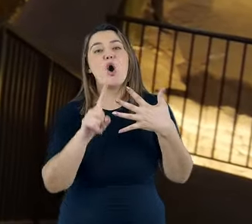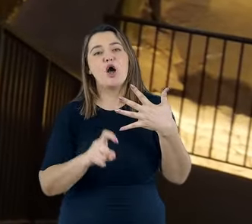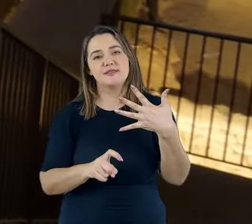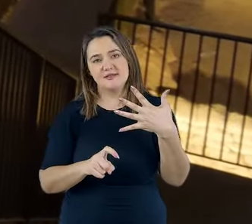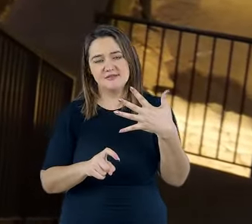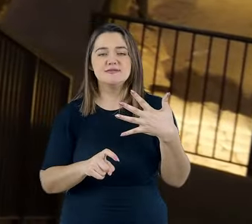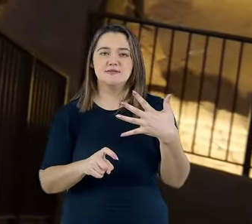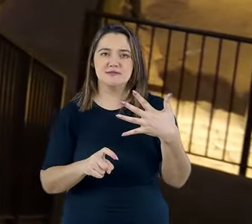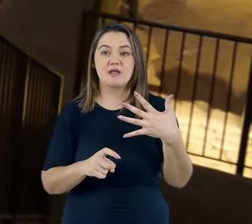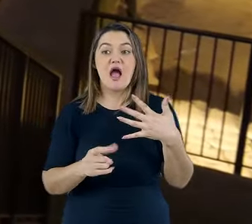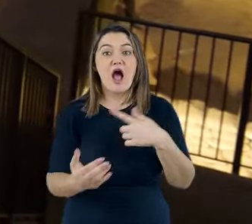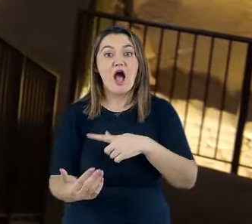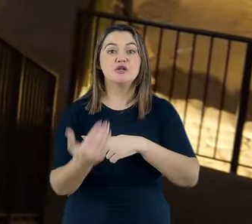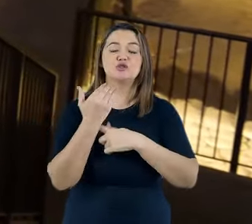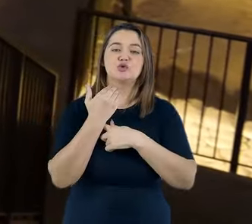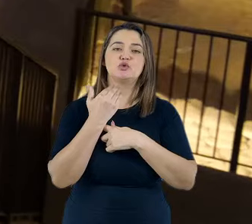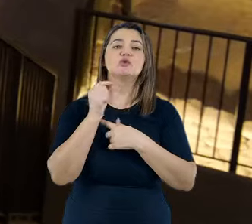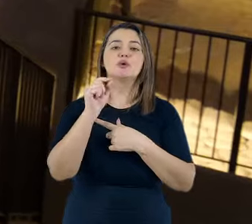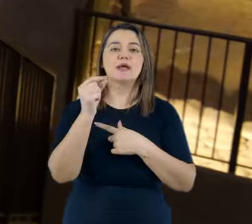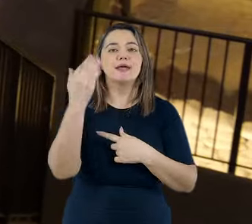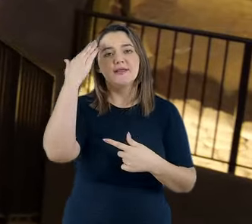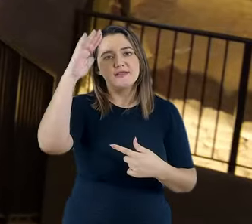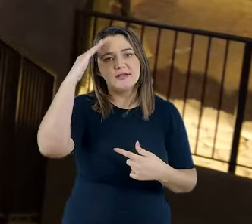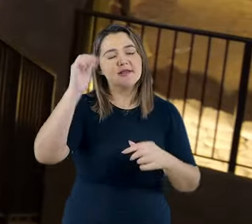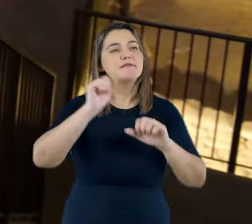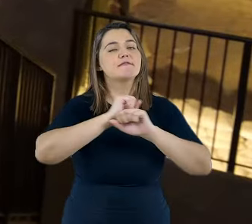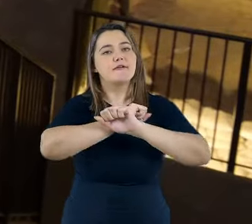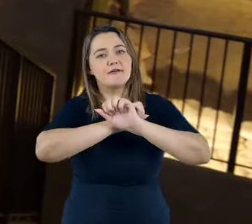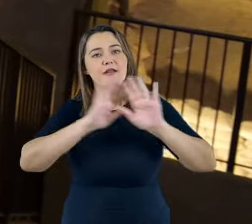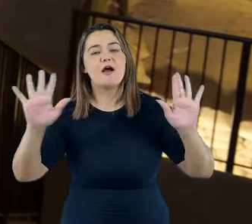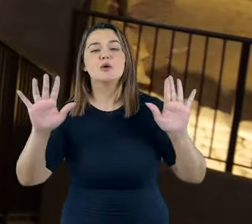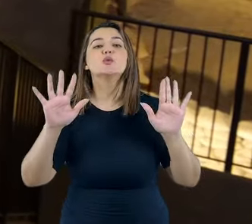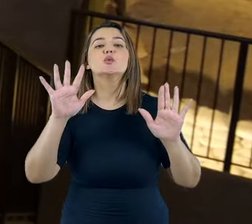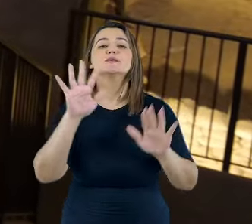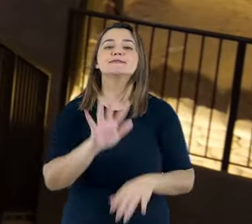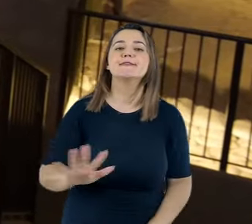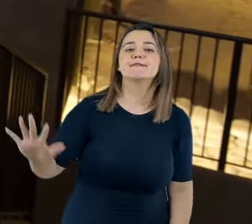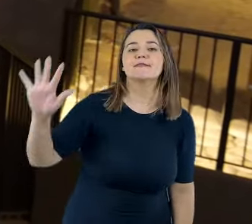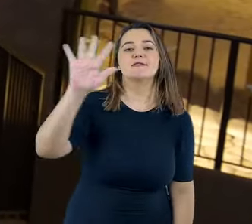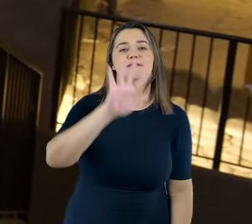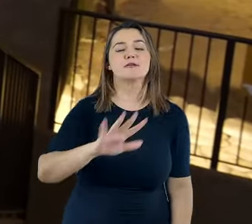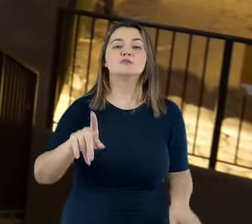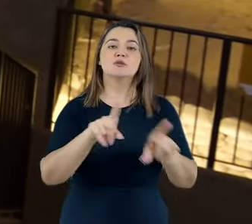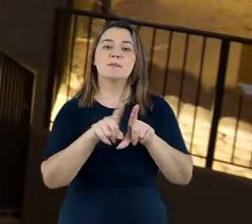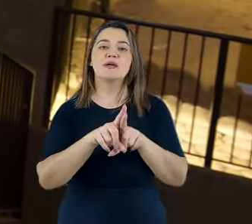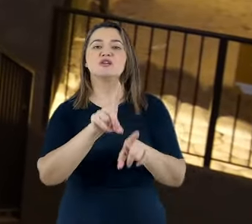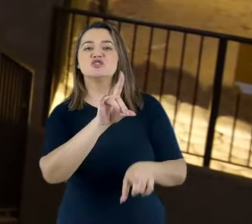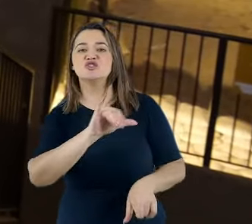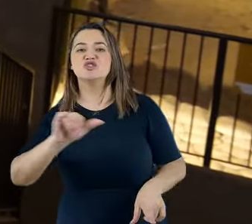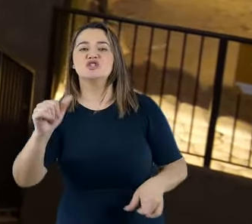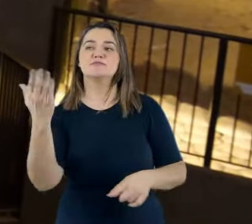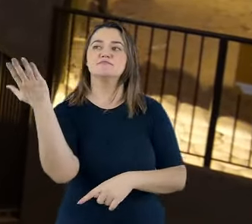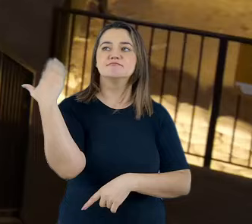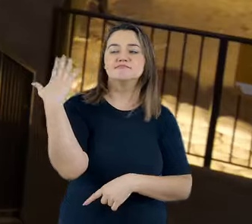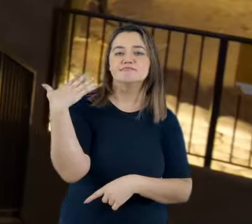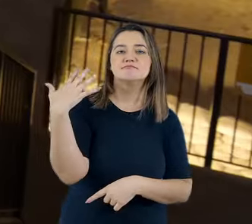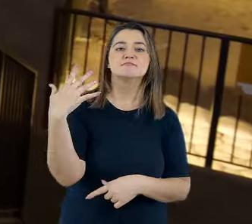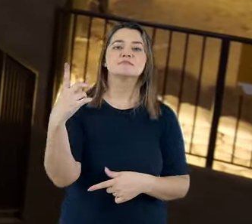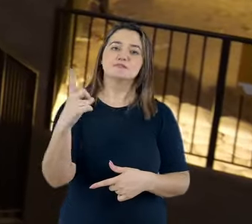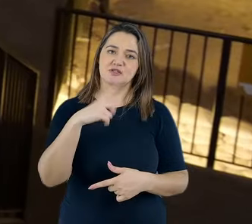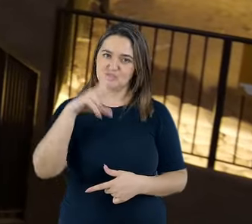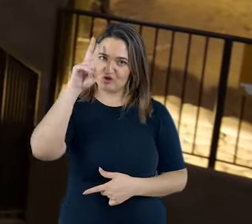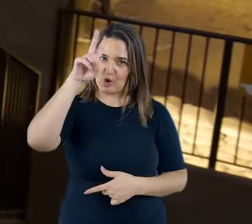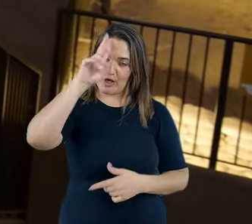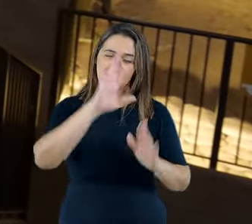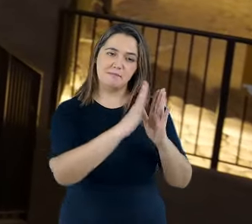permitem reconstruir com altíssimo grau de probabilidade, os cenários, as datas e a verificação